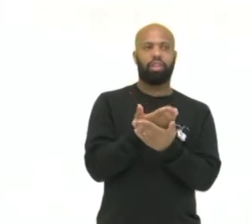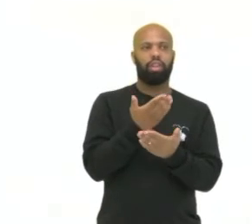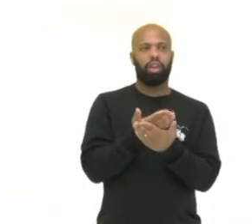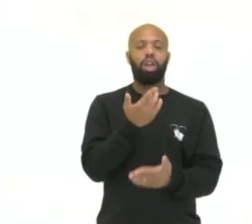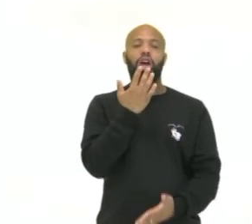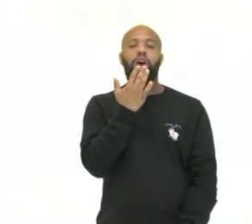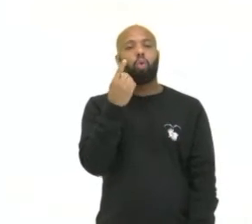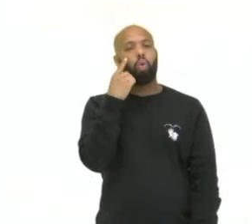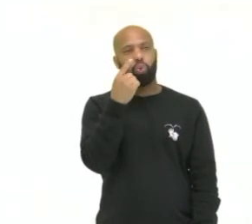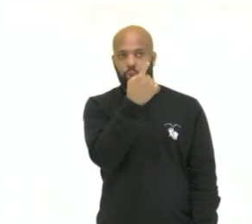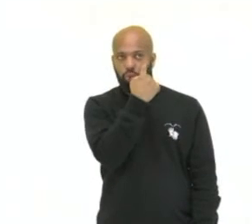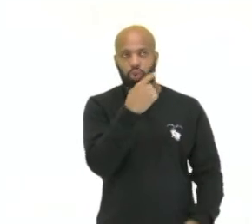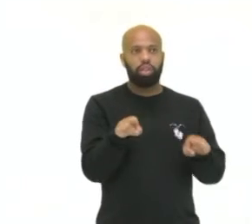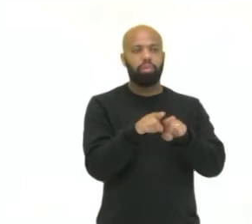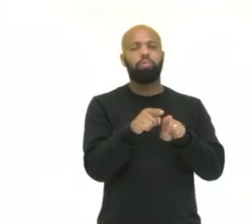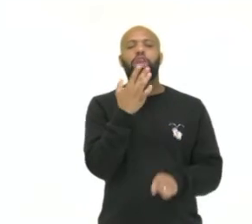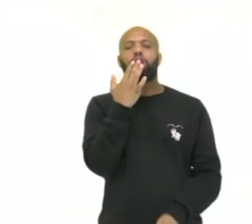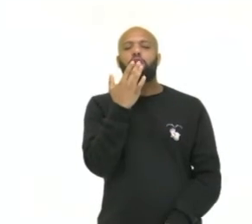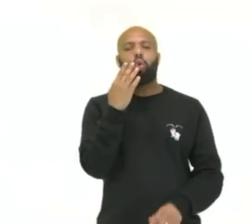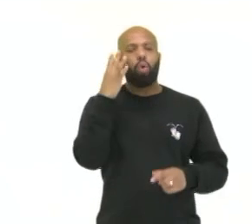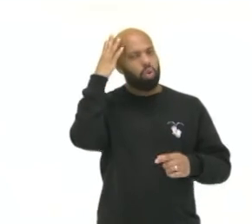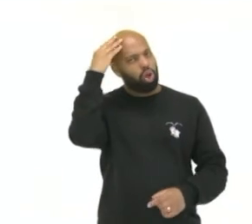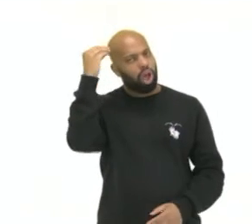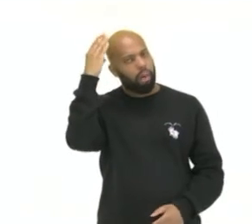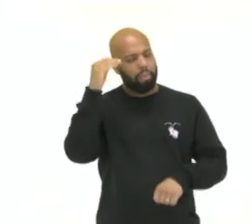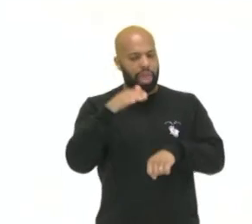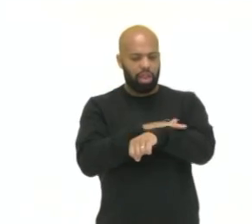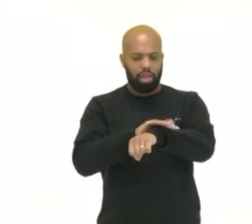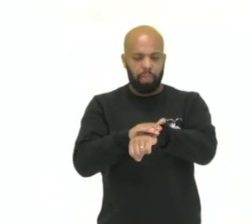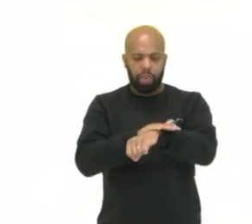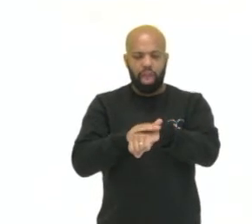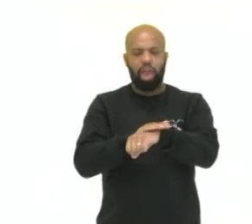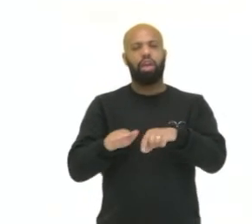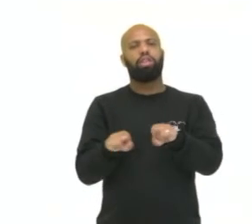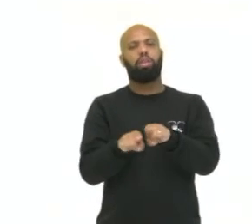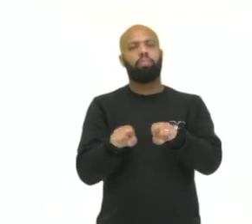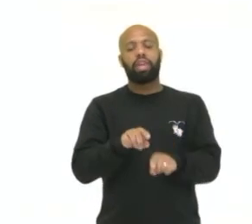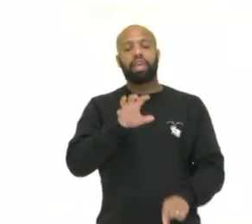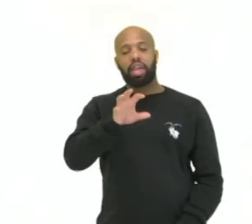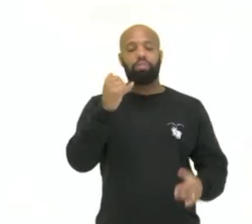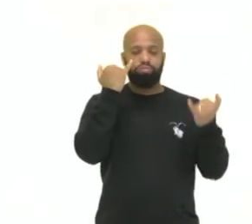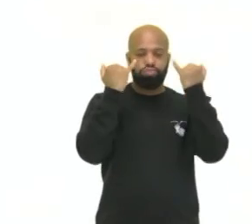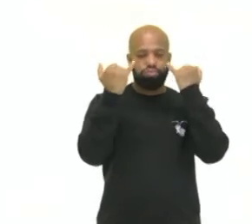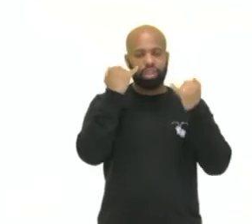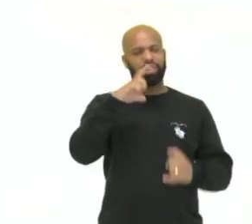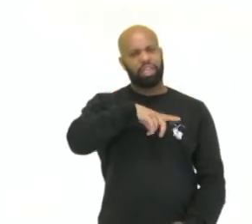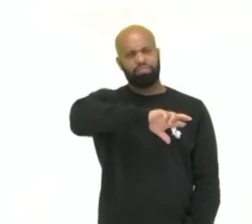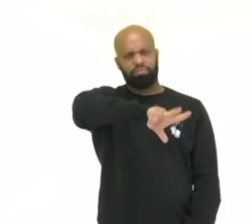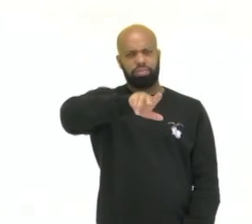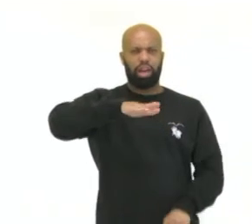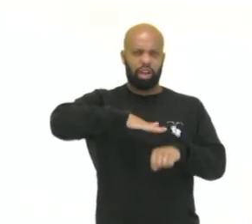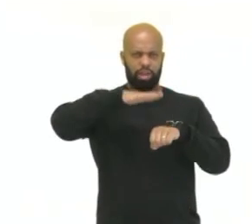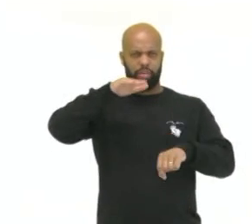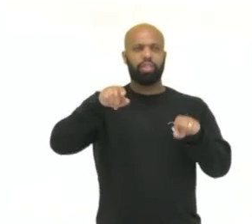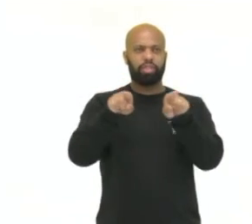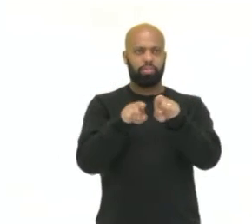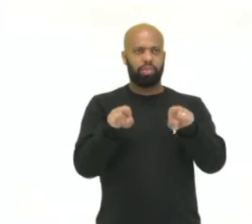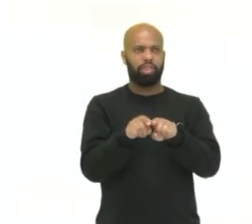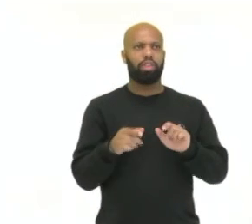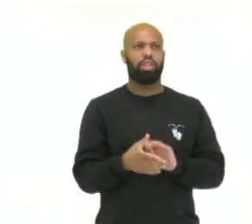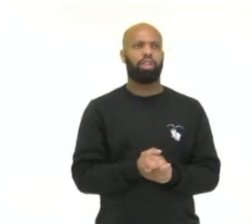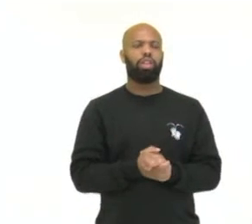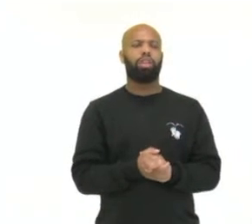dos olhos, cor dos cabelos, da pele. Essas informações e tantas outras, né, pessoal?